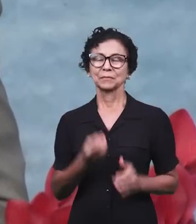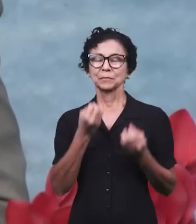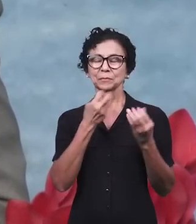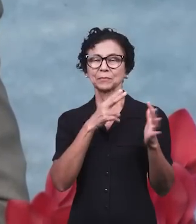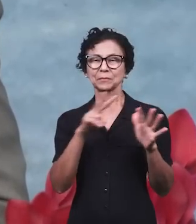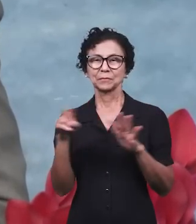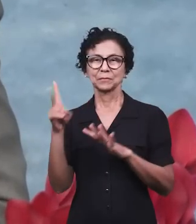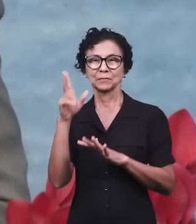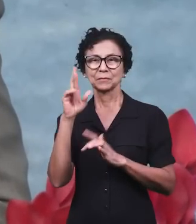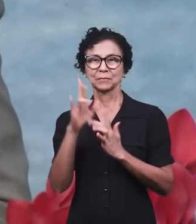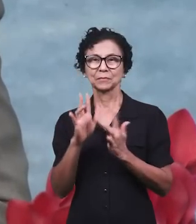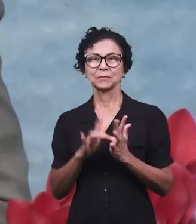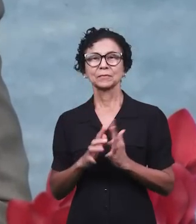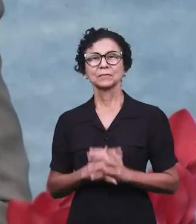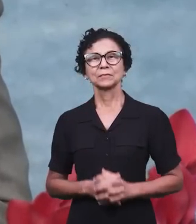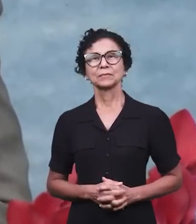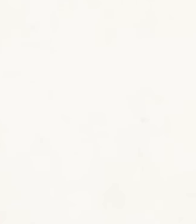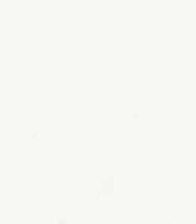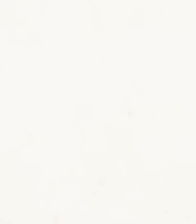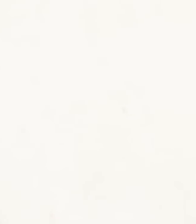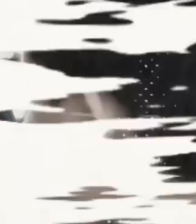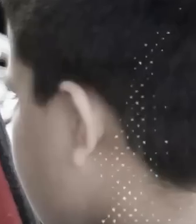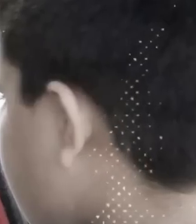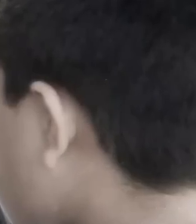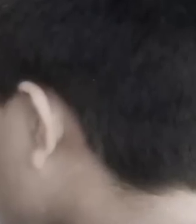boa semana, a paz do Senhor Jesus.